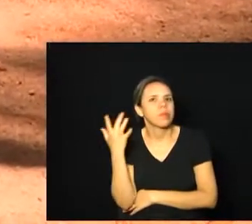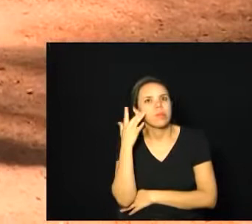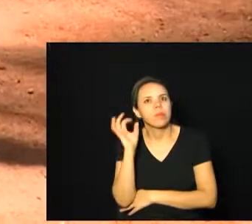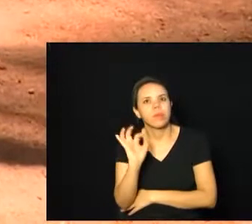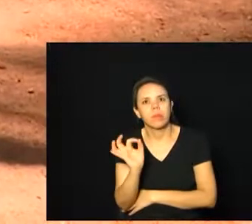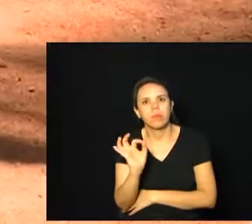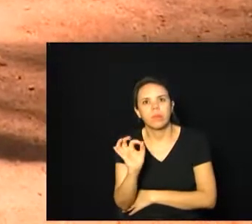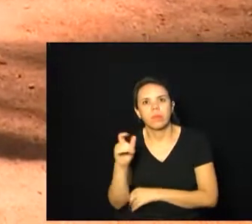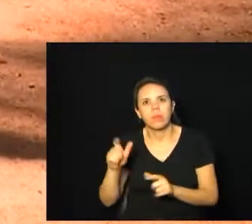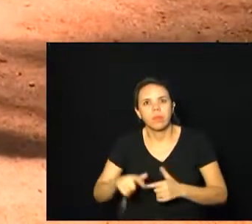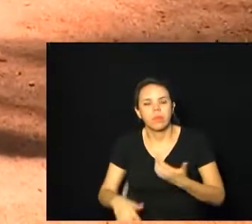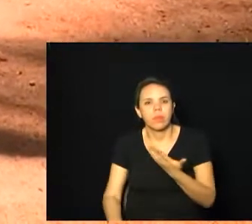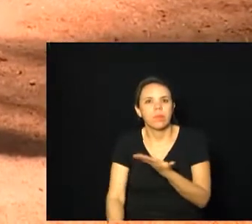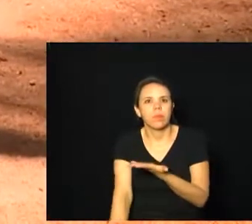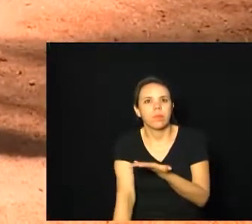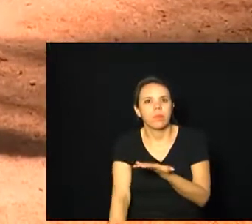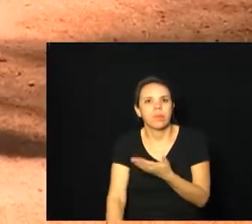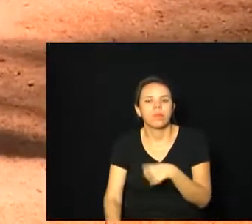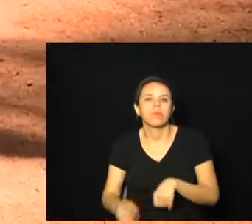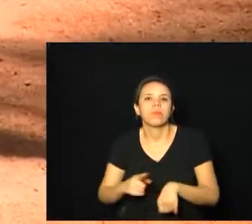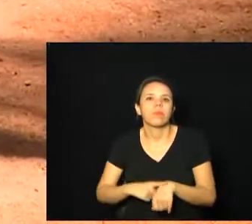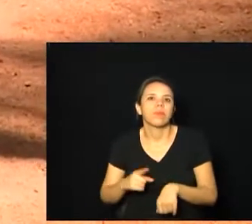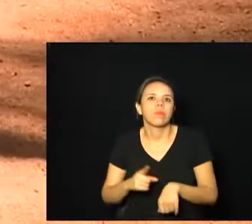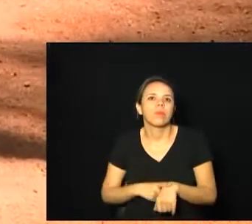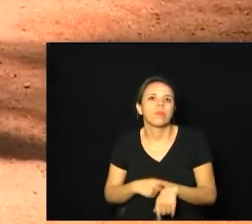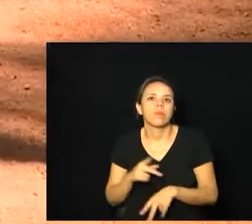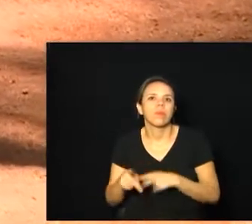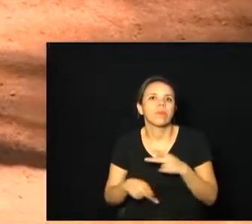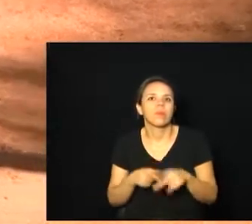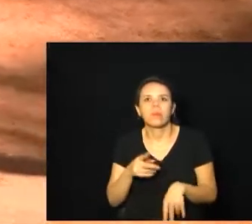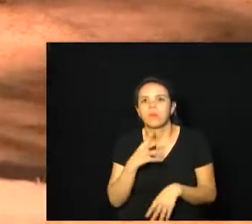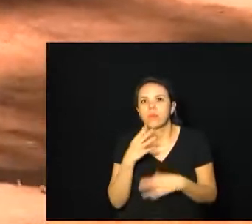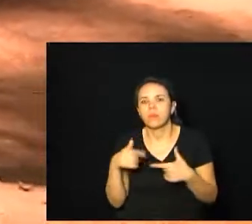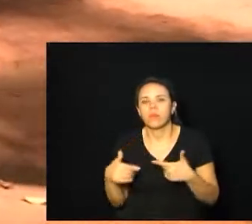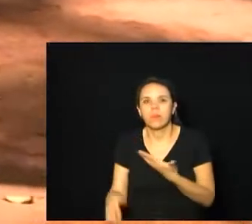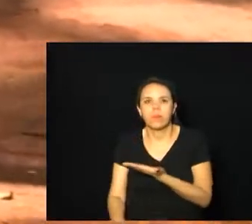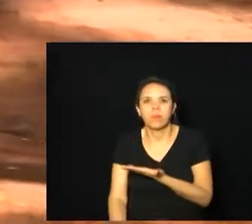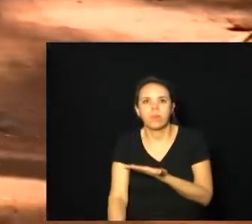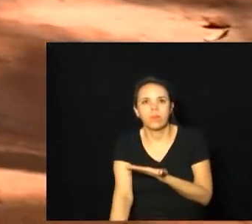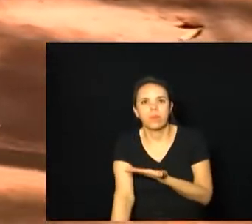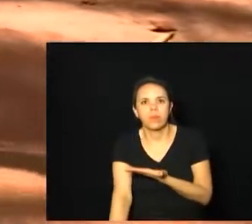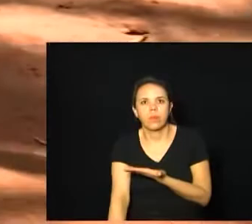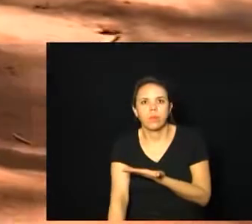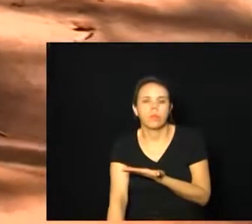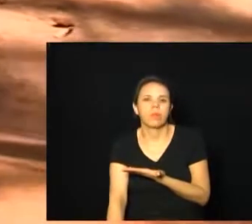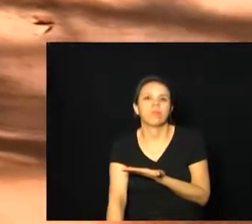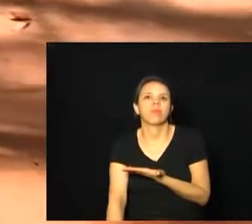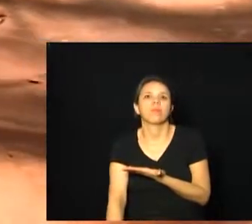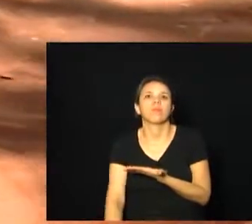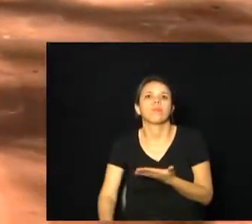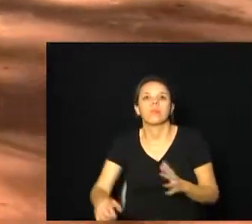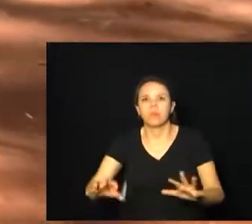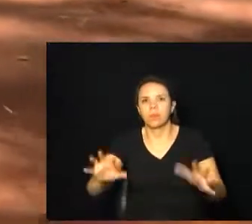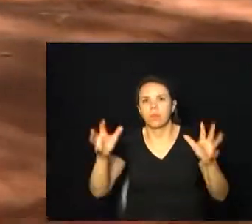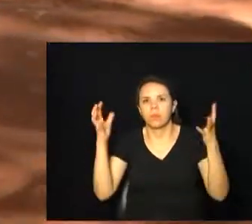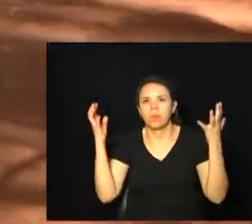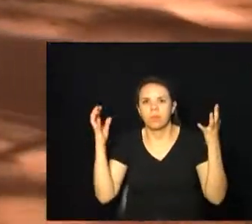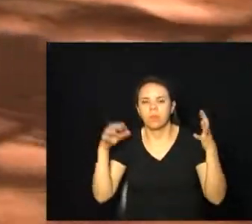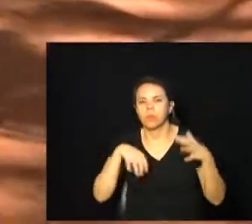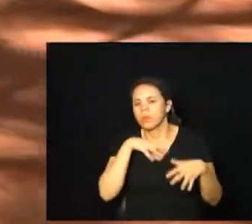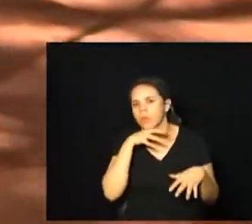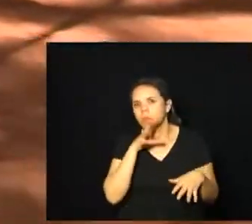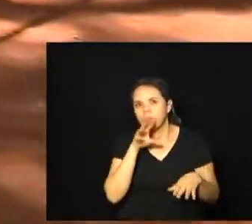sabe que espaço é esse, qual que é o horário de funcionamento, como é que as pessoas podem conhecer o trabalho de vocês? Bom, o Zoológico do Bosque, ele